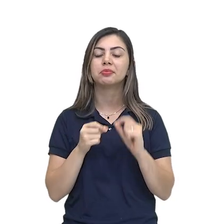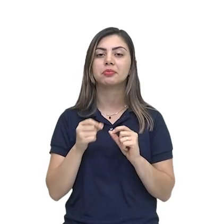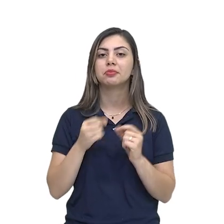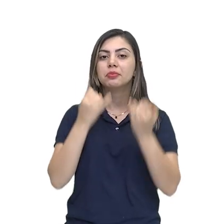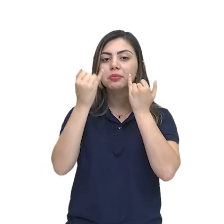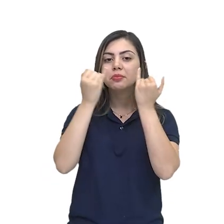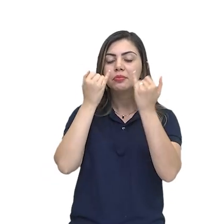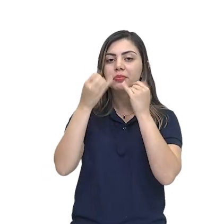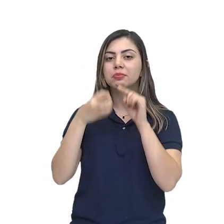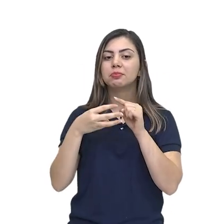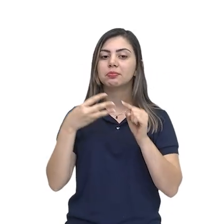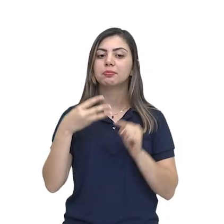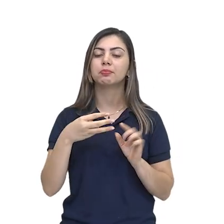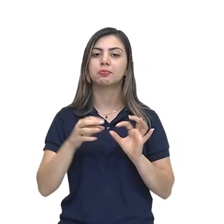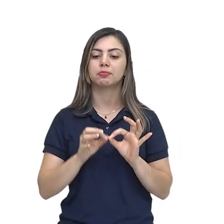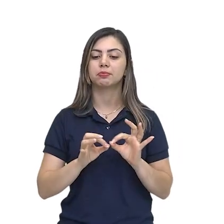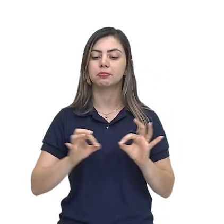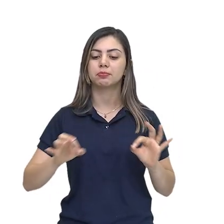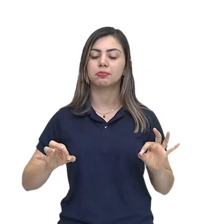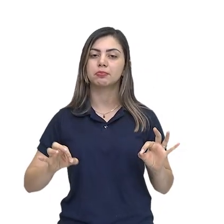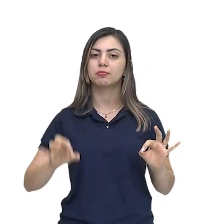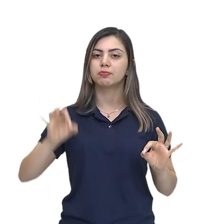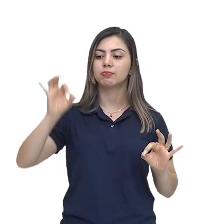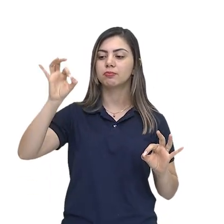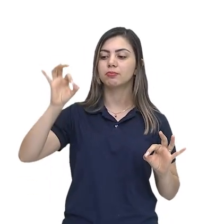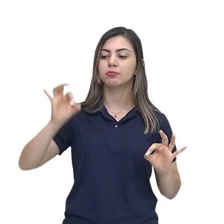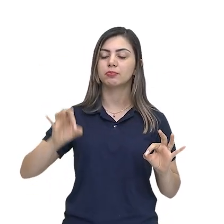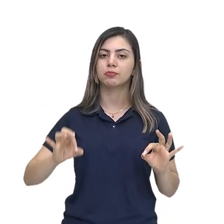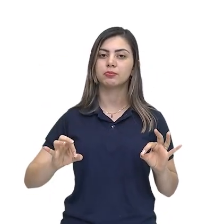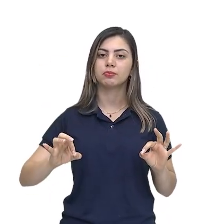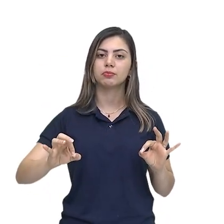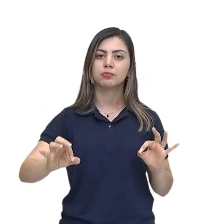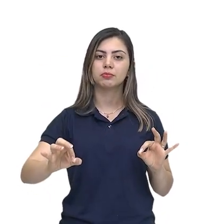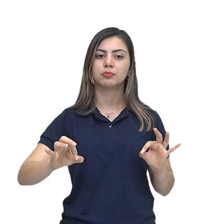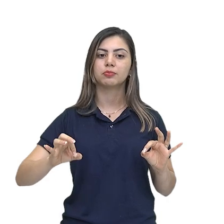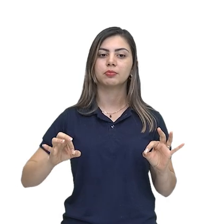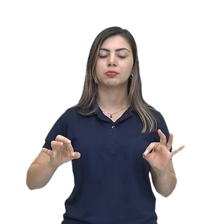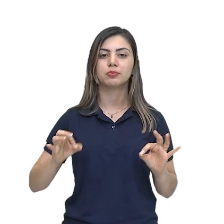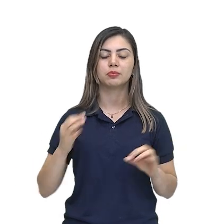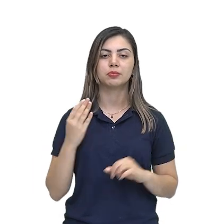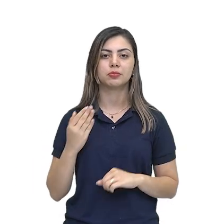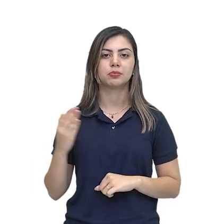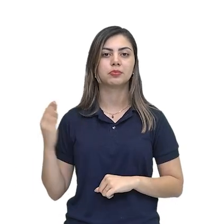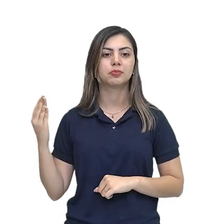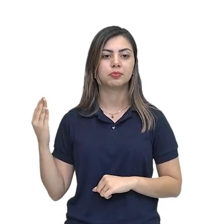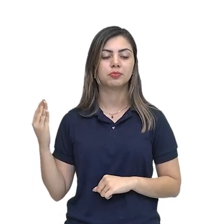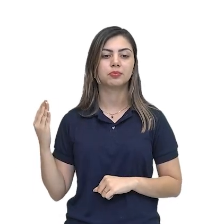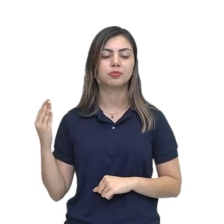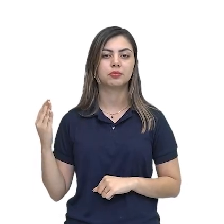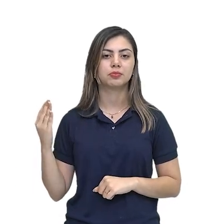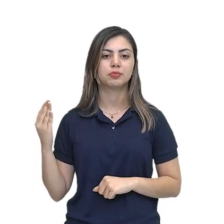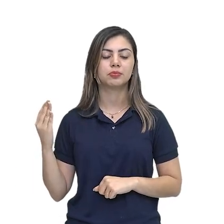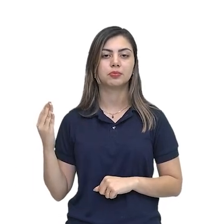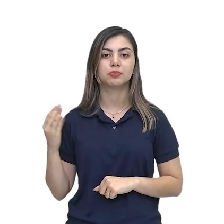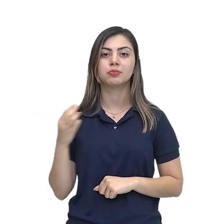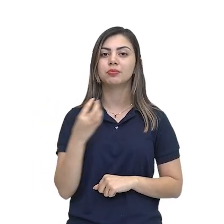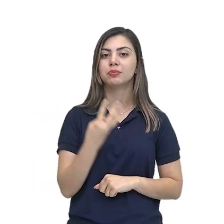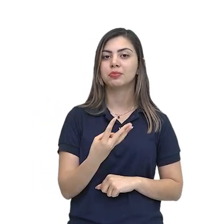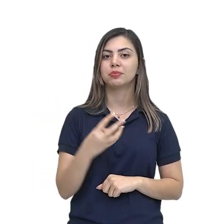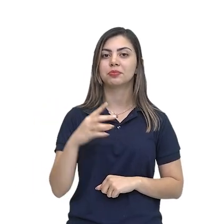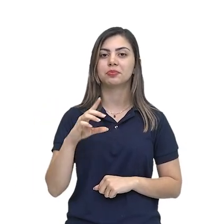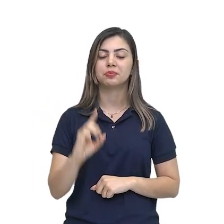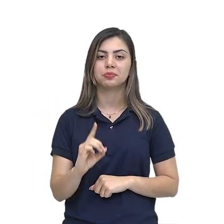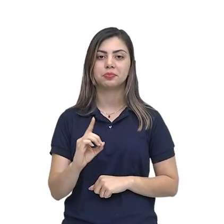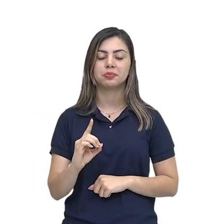3 dimensões aqui, ó. Aqui, ó. 1, 2, 3. Eu tenho um espaço